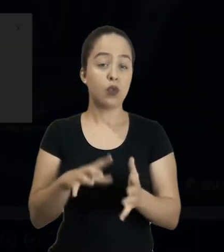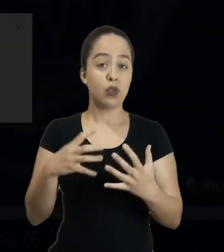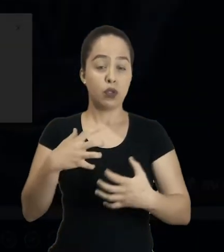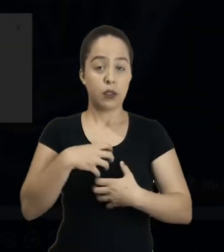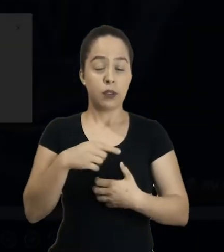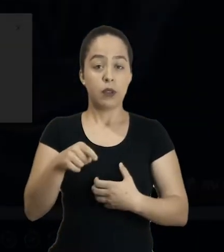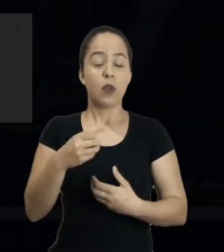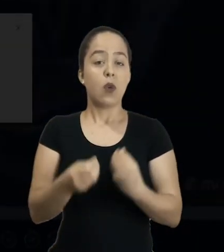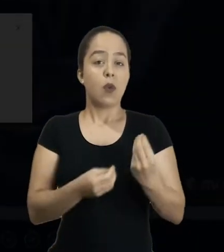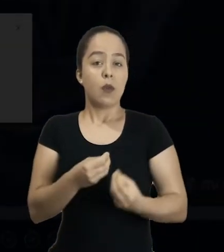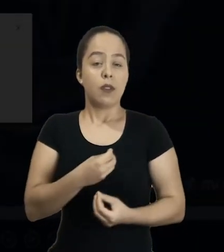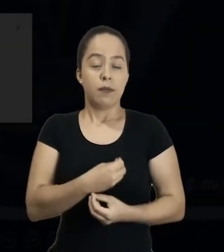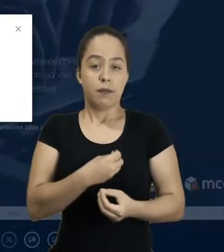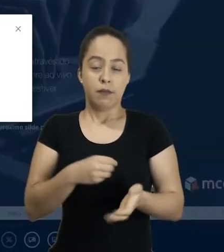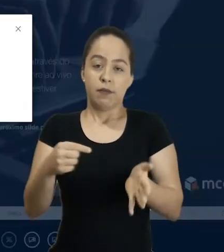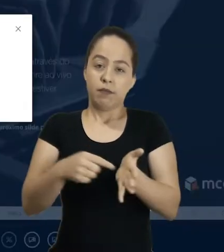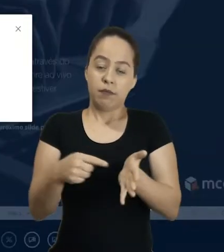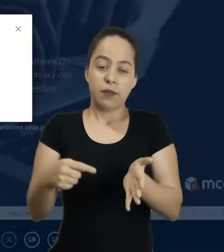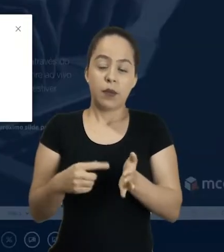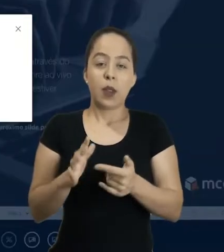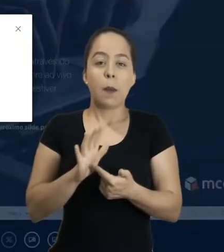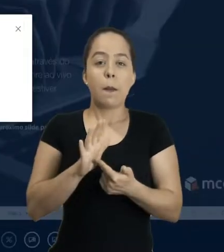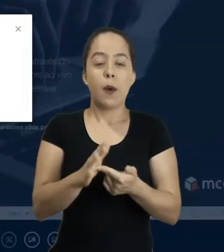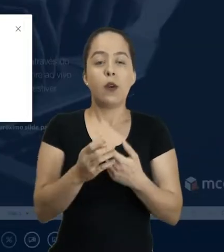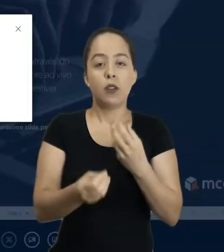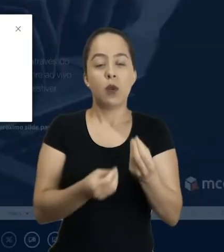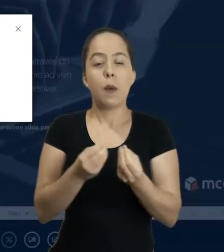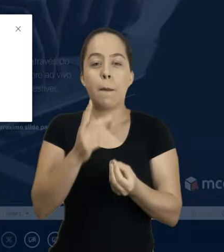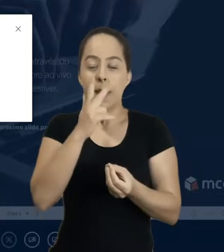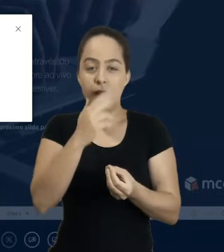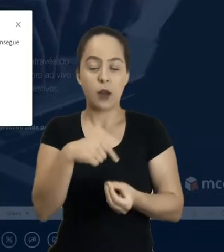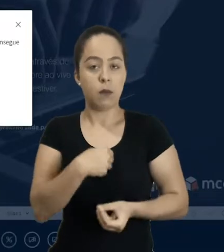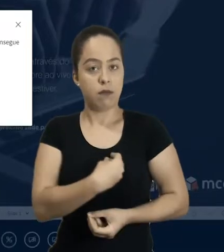do jeito que eu estiver participando.